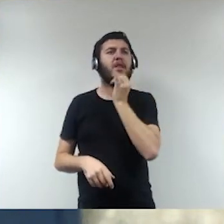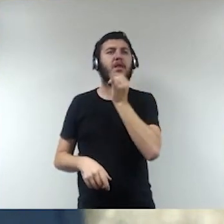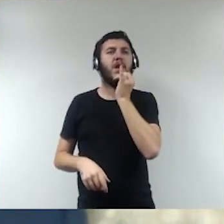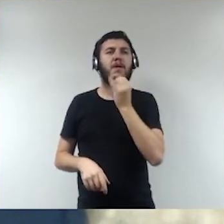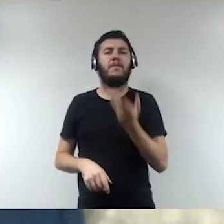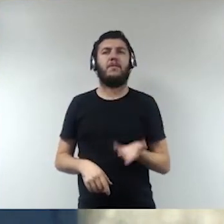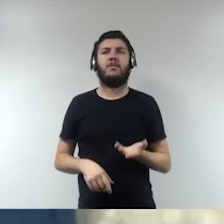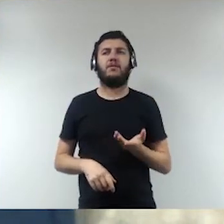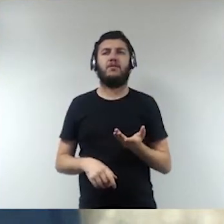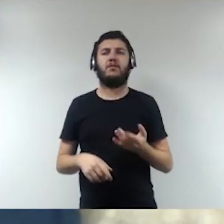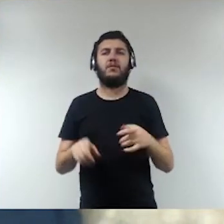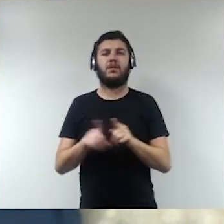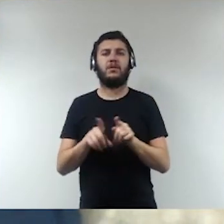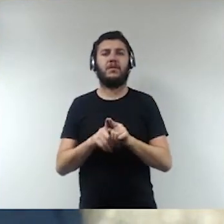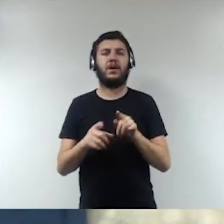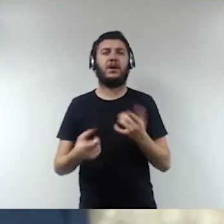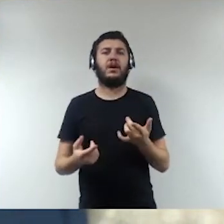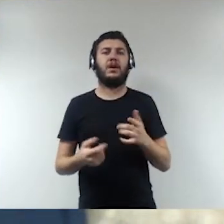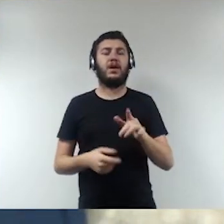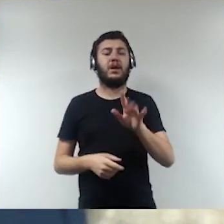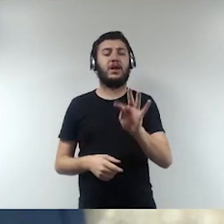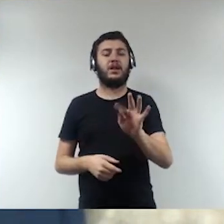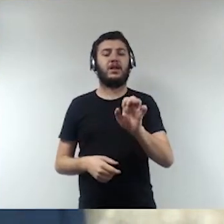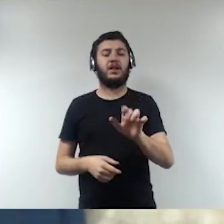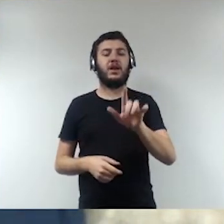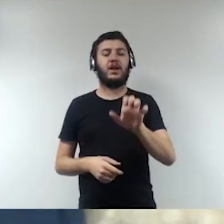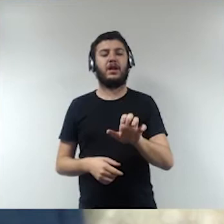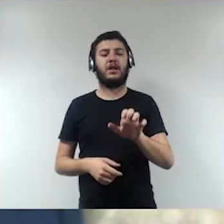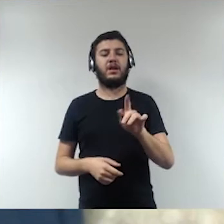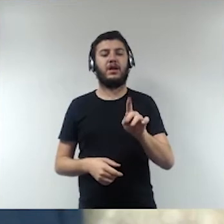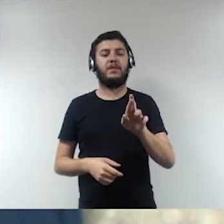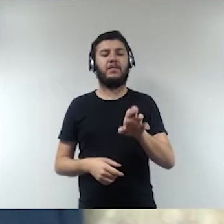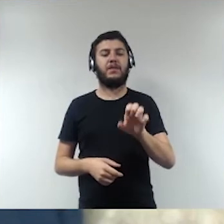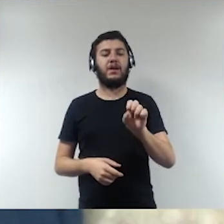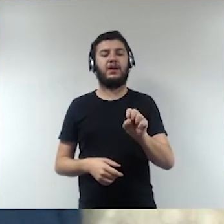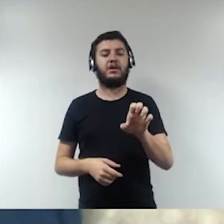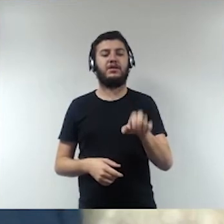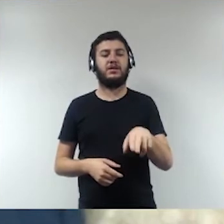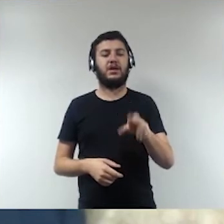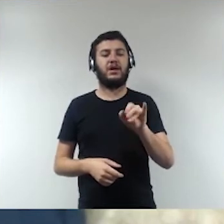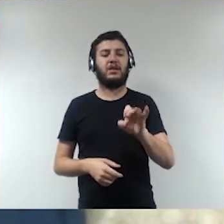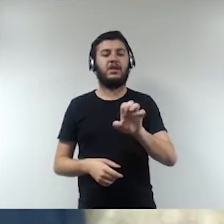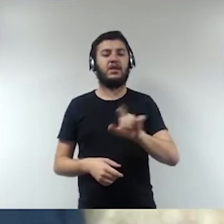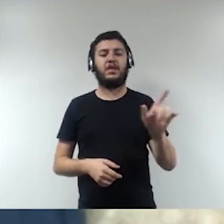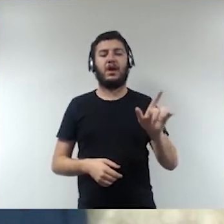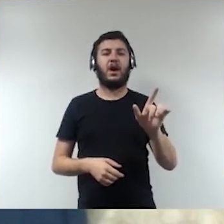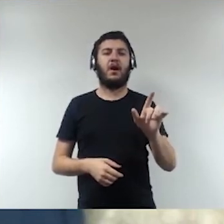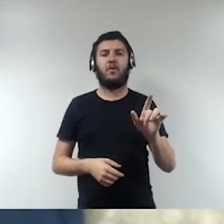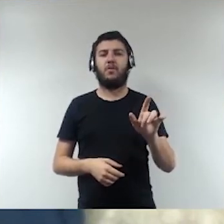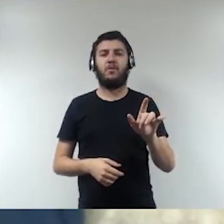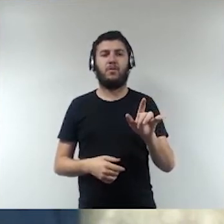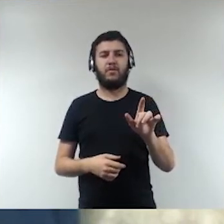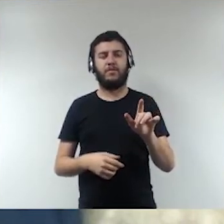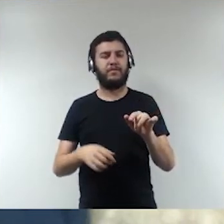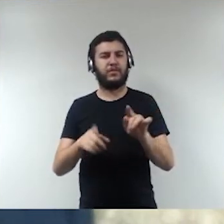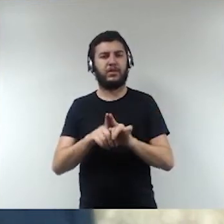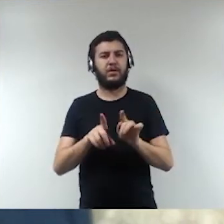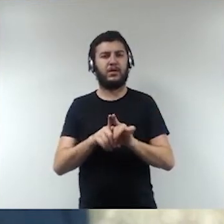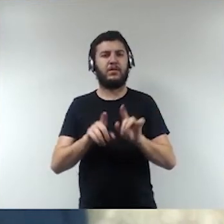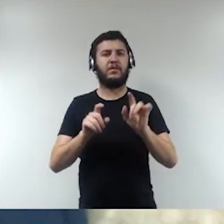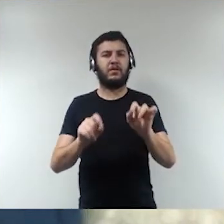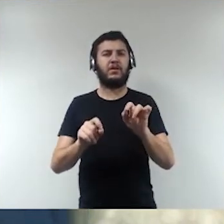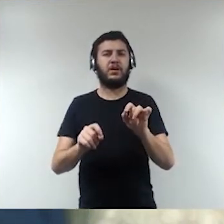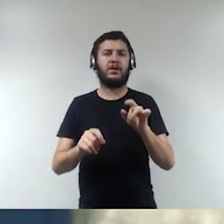a telepresencial, vale a fórmula do TED Talks, né? Que qualquer exposição de mais de